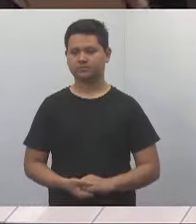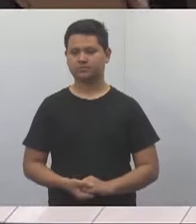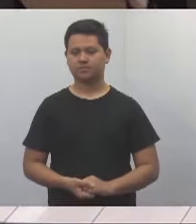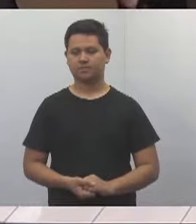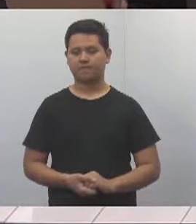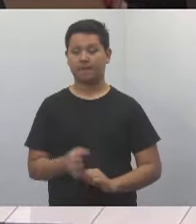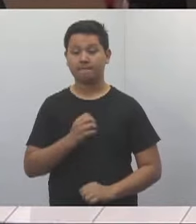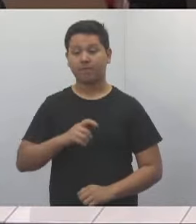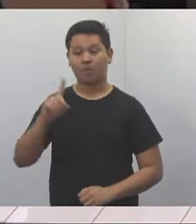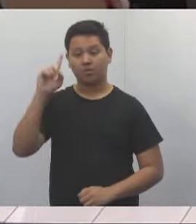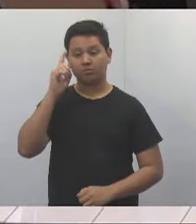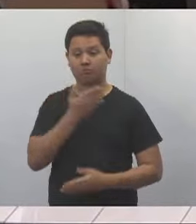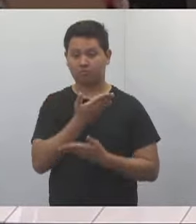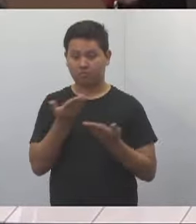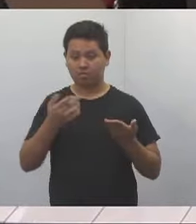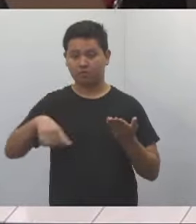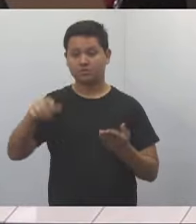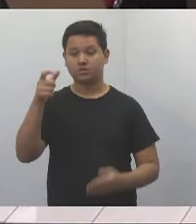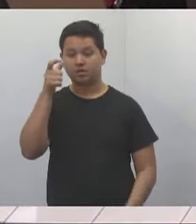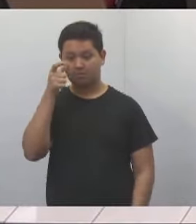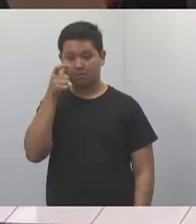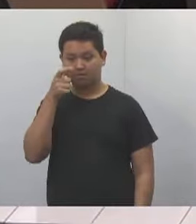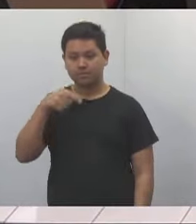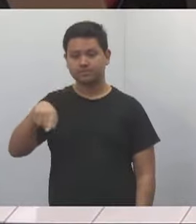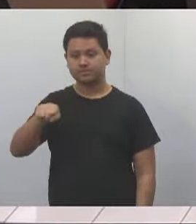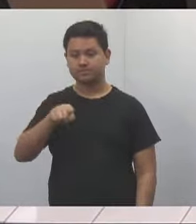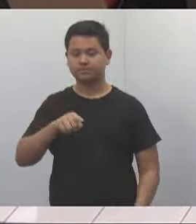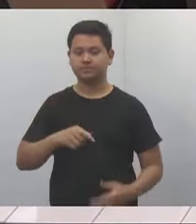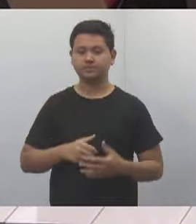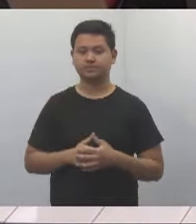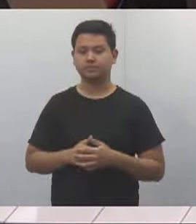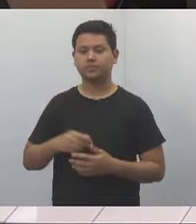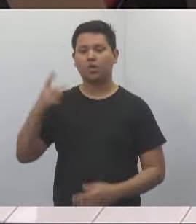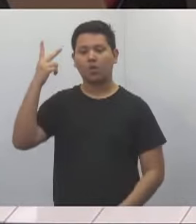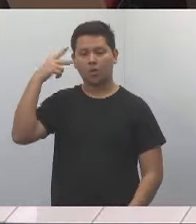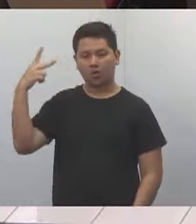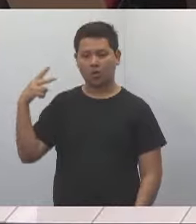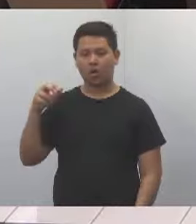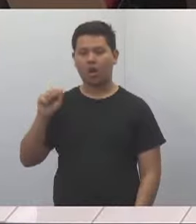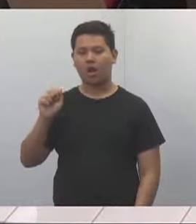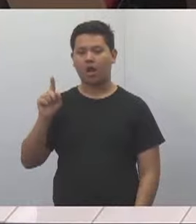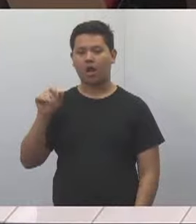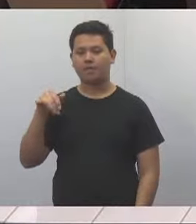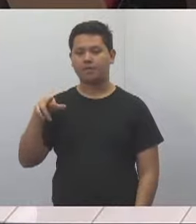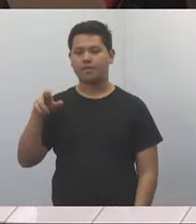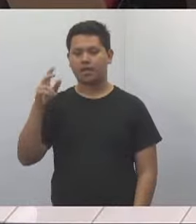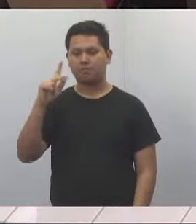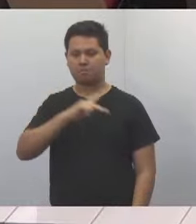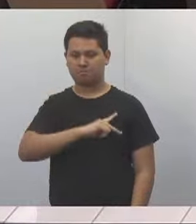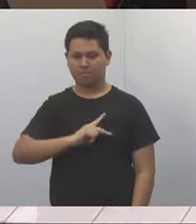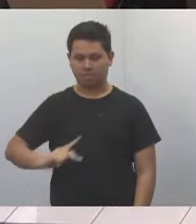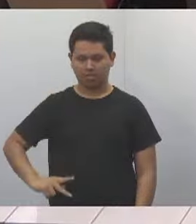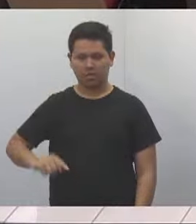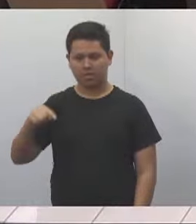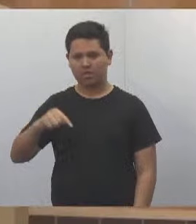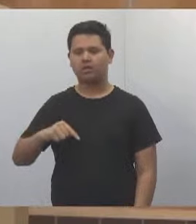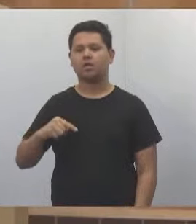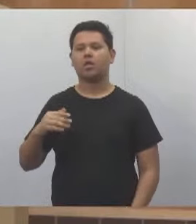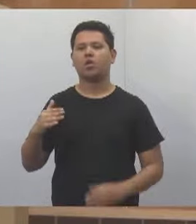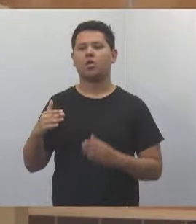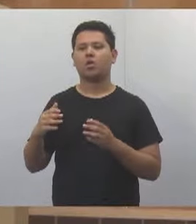Bom dia novamente a todos que nos acompanham, vereador Abner, presidente dessa casa.